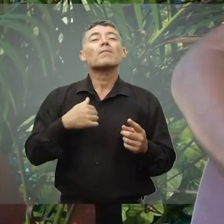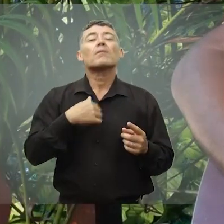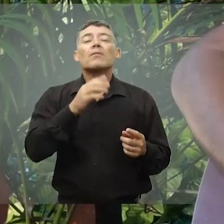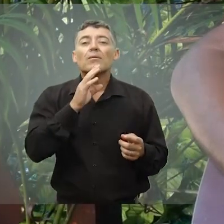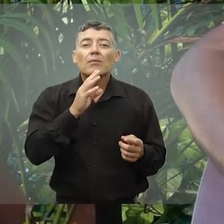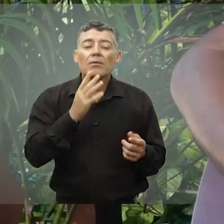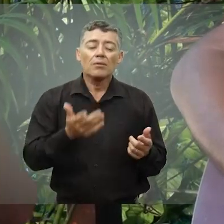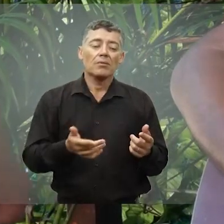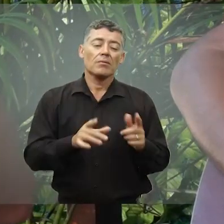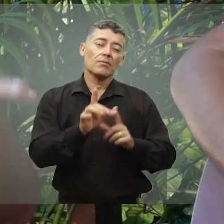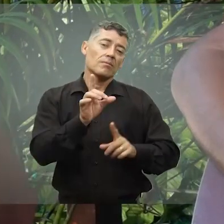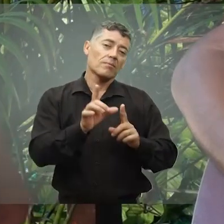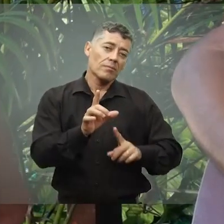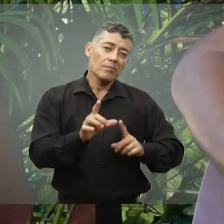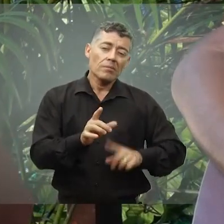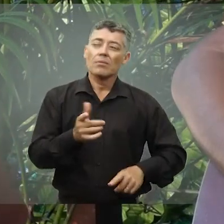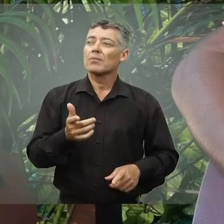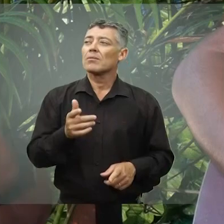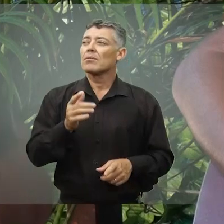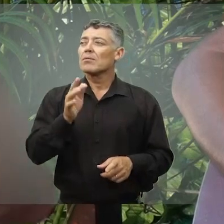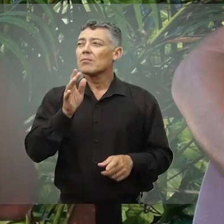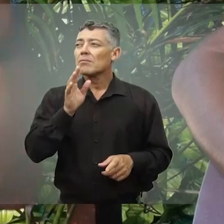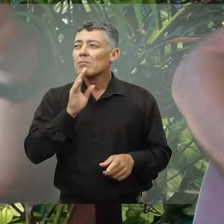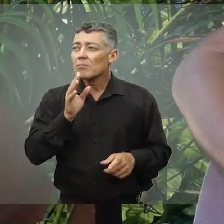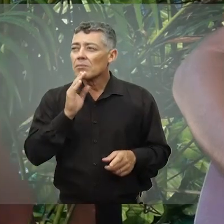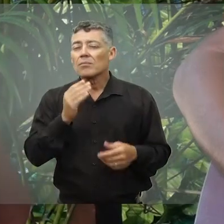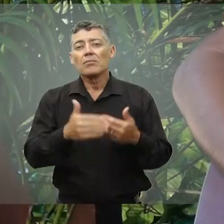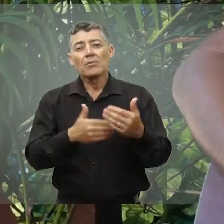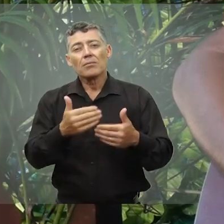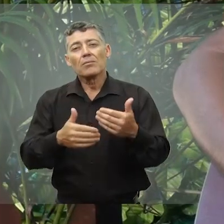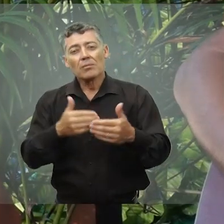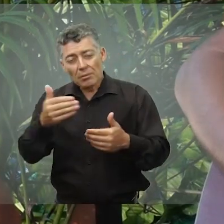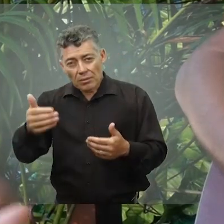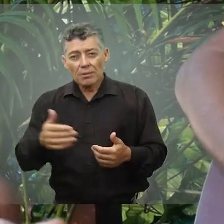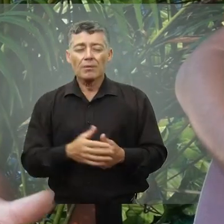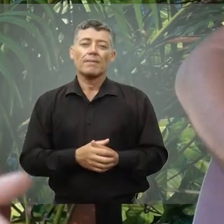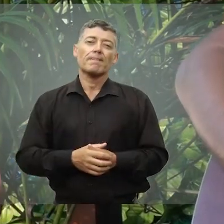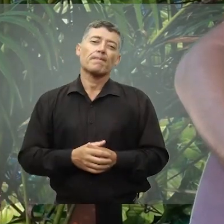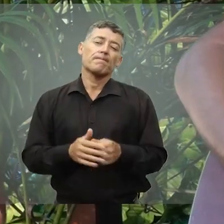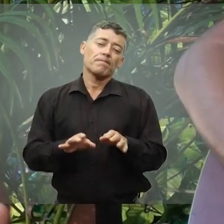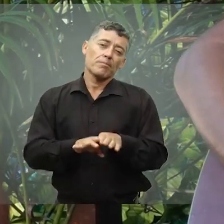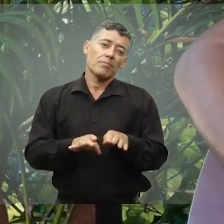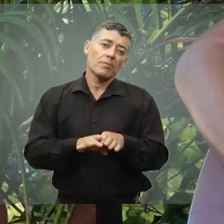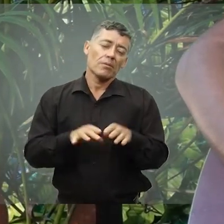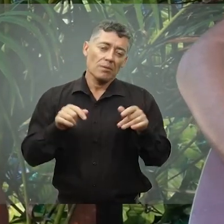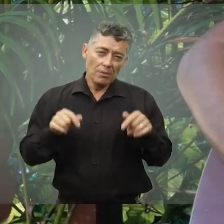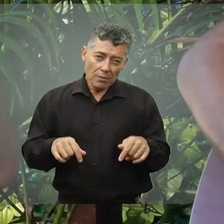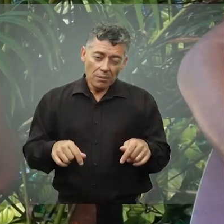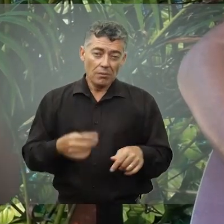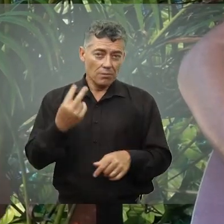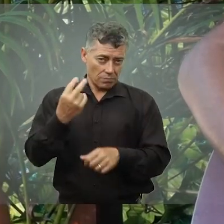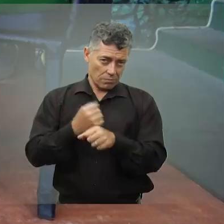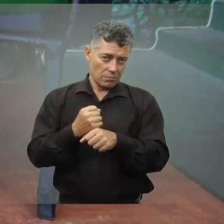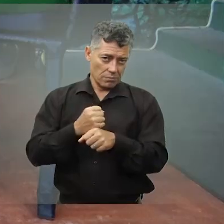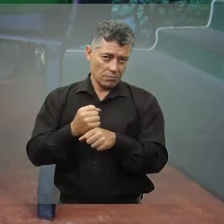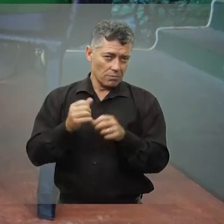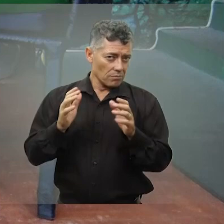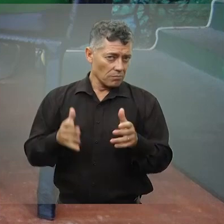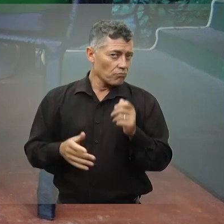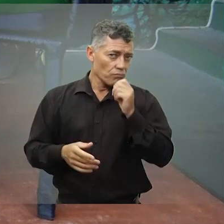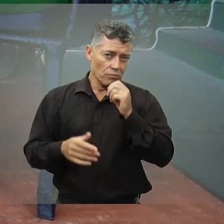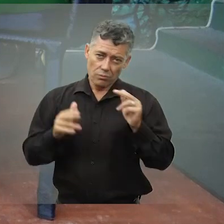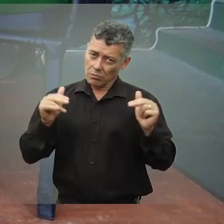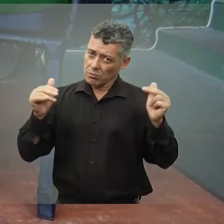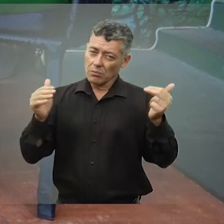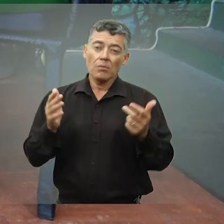Aí, letra de música, vamos lá. Pronto, começou a parar a gente na frente da garagem. Ele falou, rapaz, a gente ensaia aqui há 2 anos, nunca parou um carro pra ver o ensaio da gente.